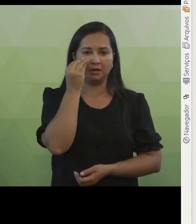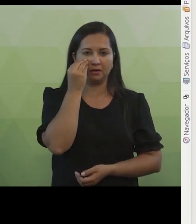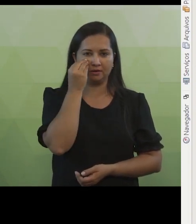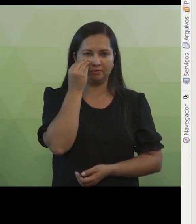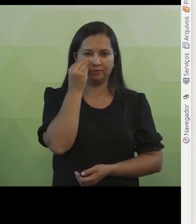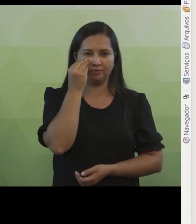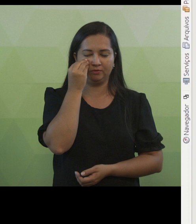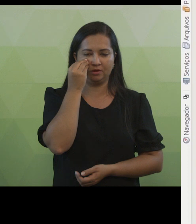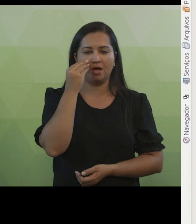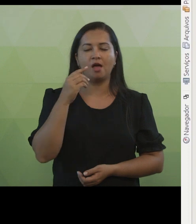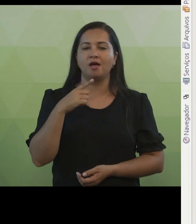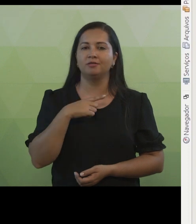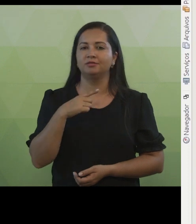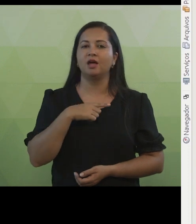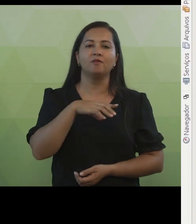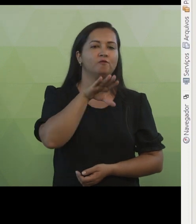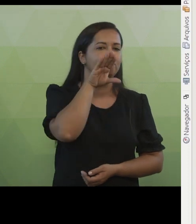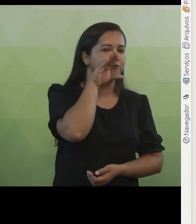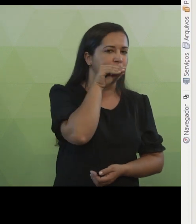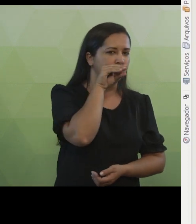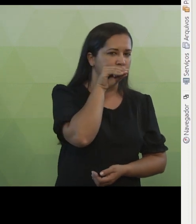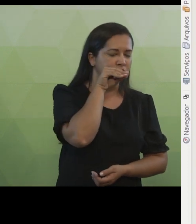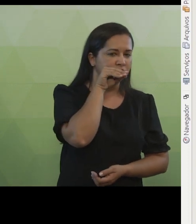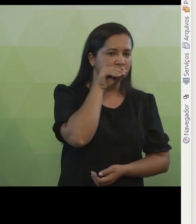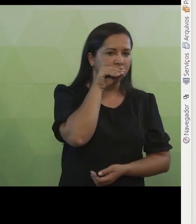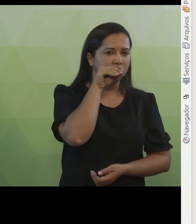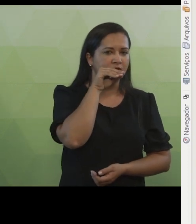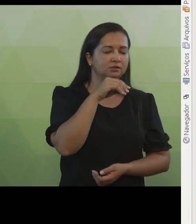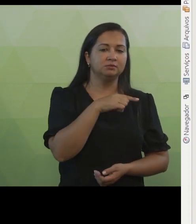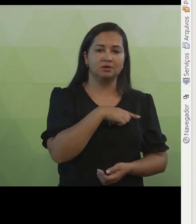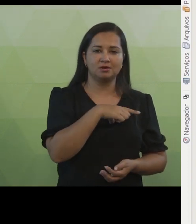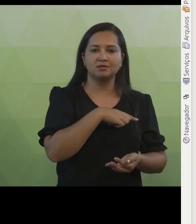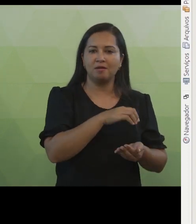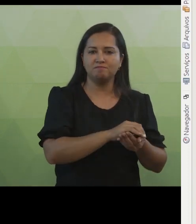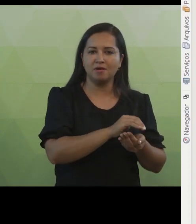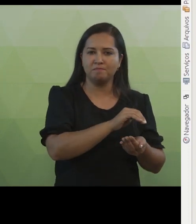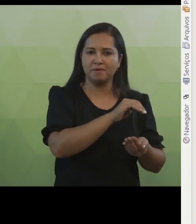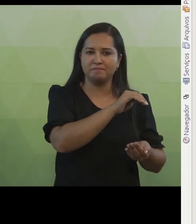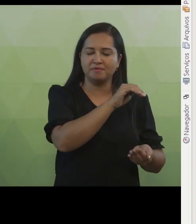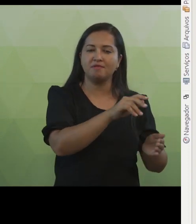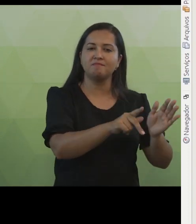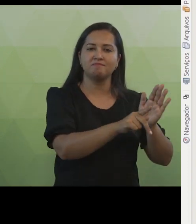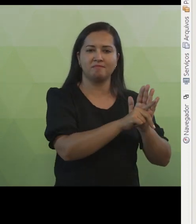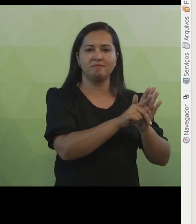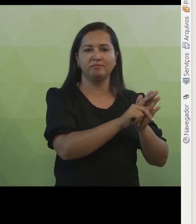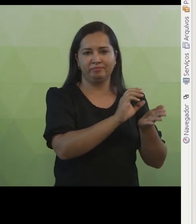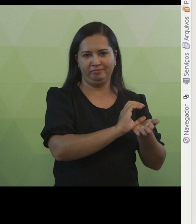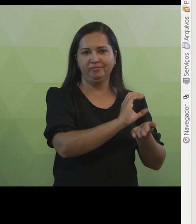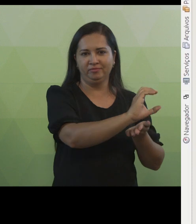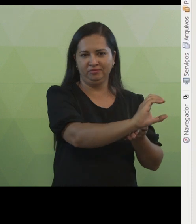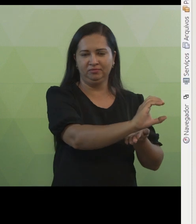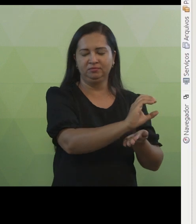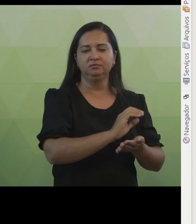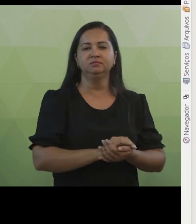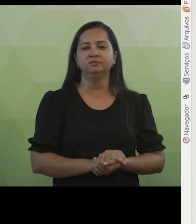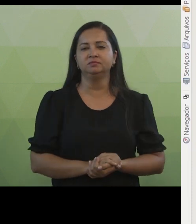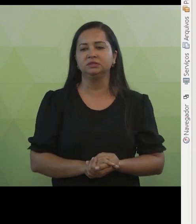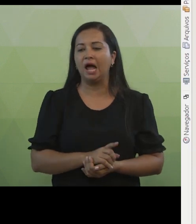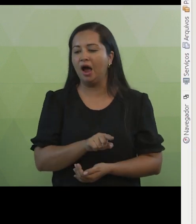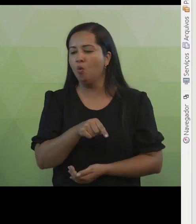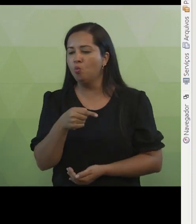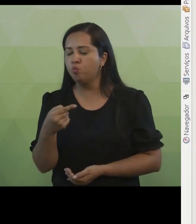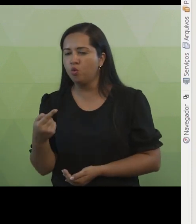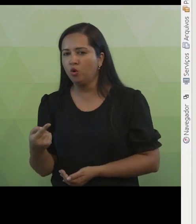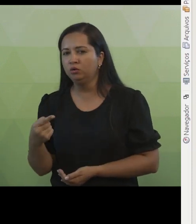tipo objeto funcionário, que acumula a bonificação daquele funcionário. E tem